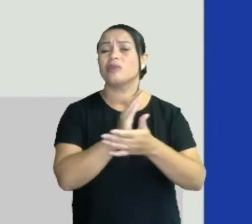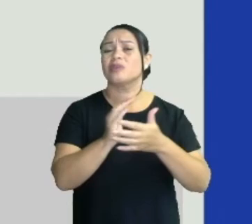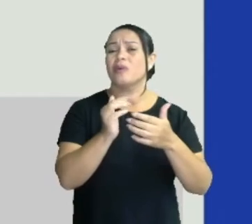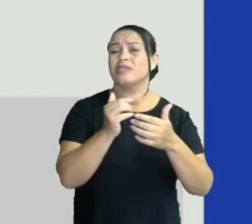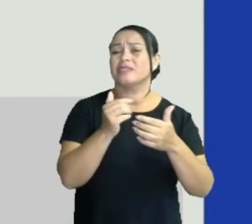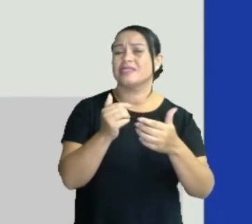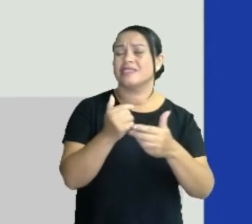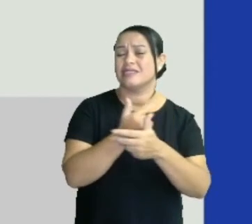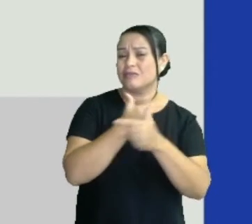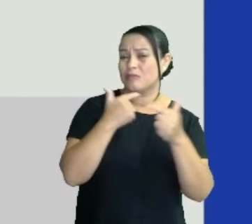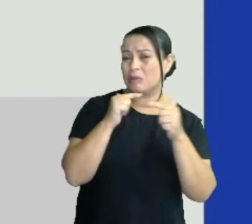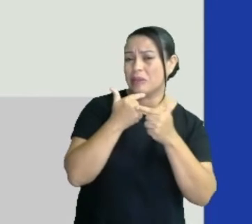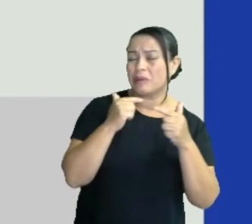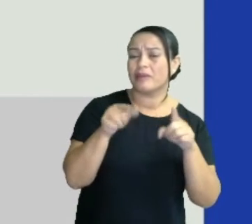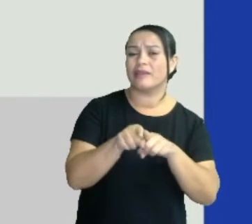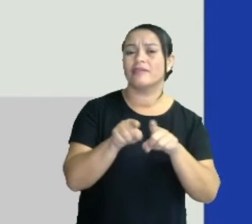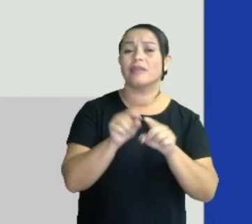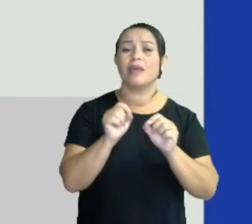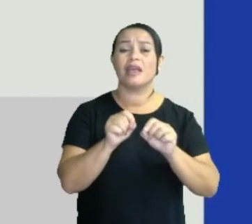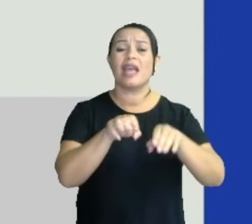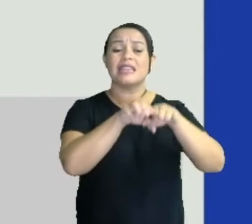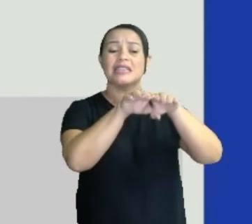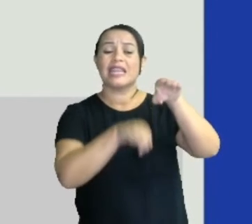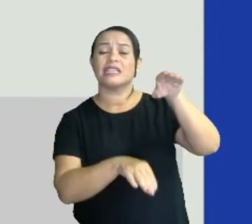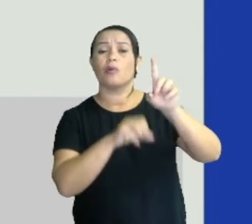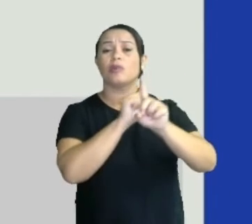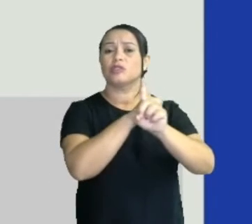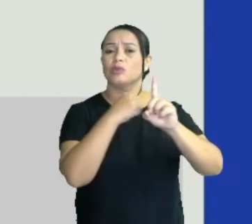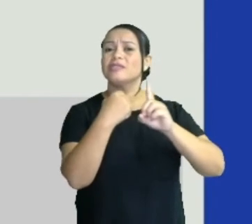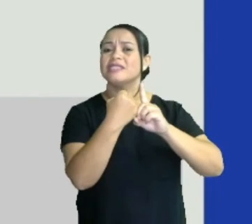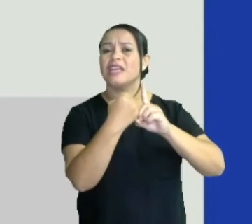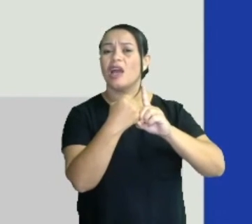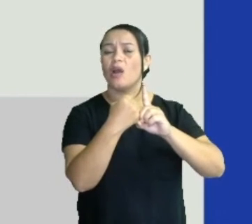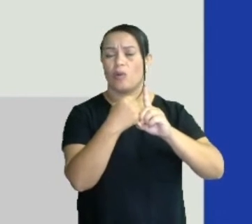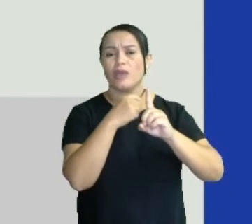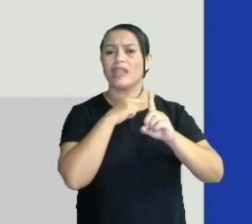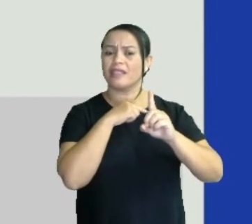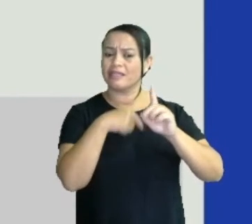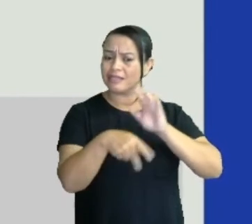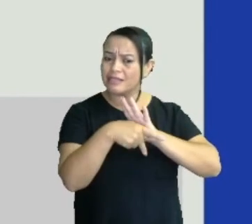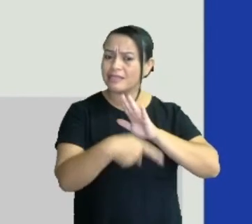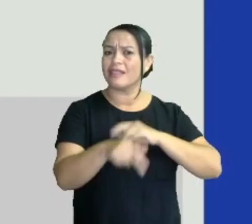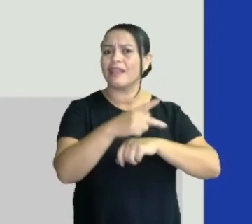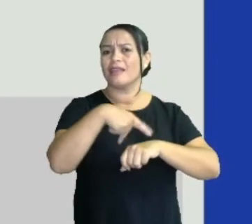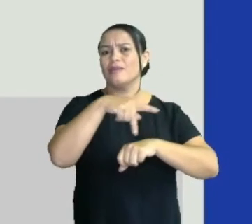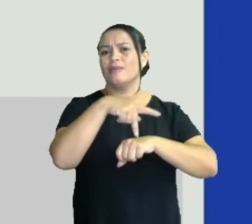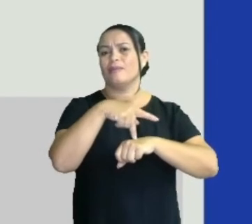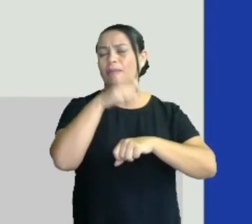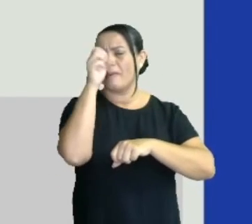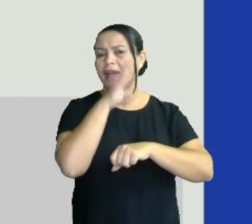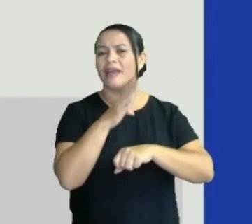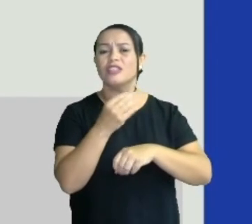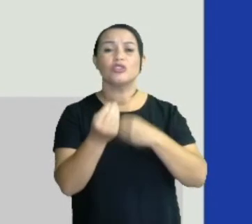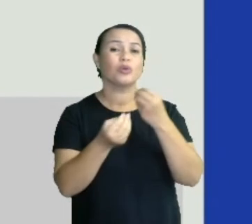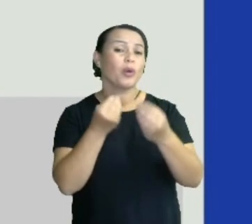desigualdade social que se deu ou se dá aqui no nosso país através